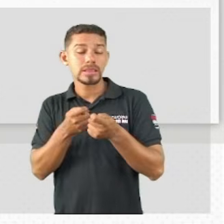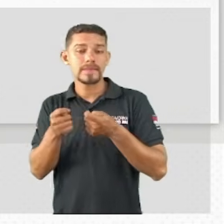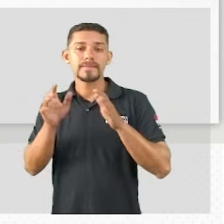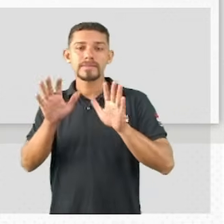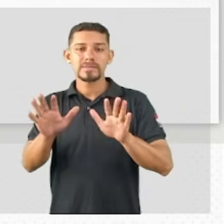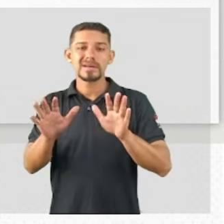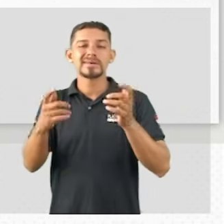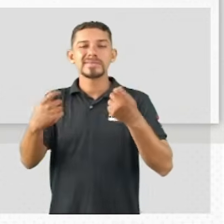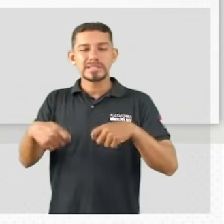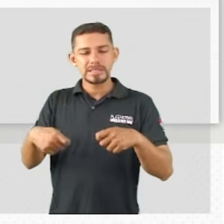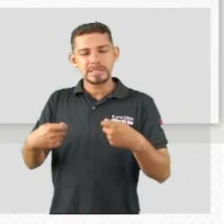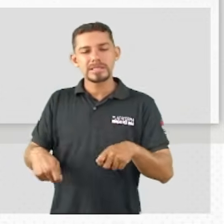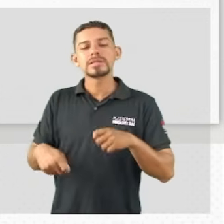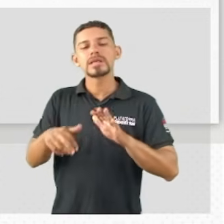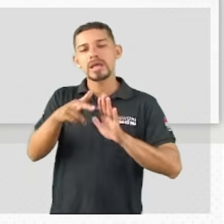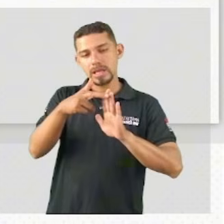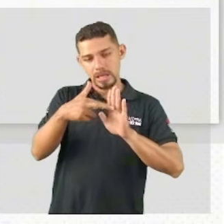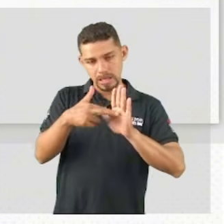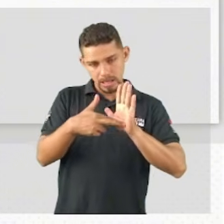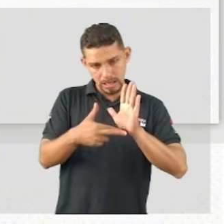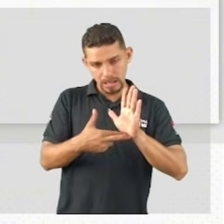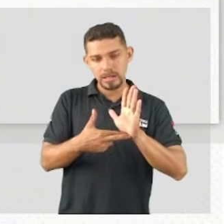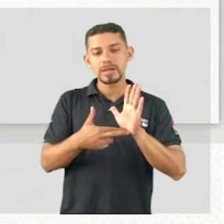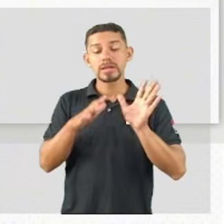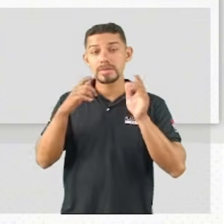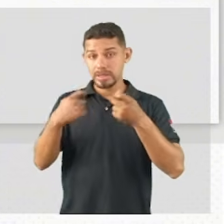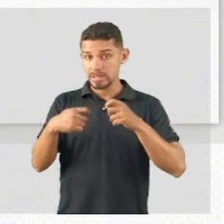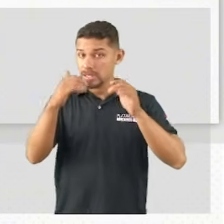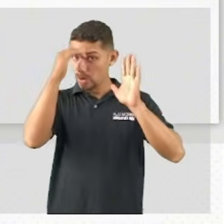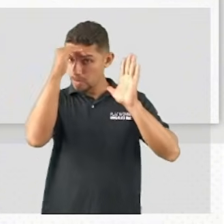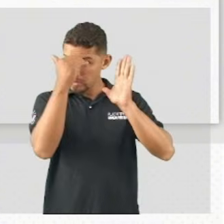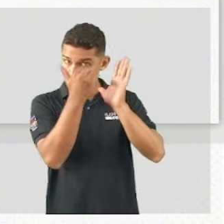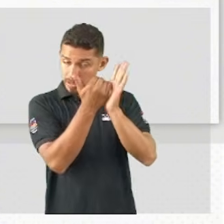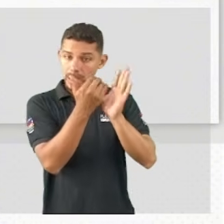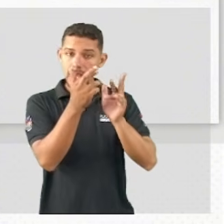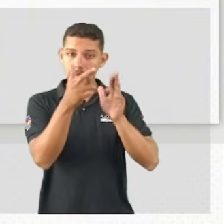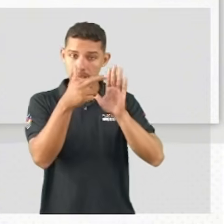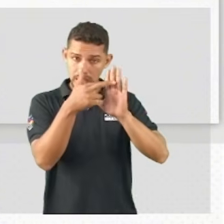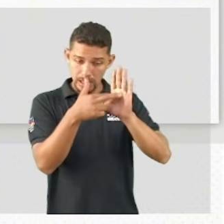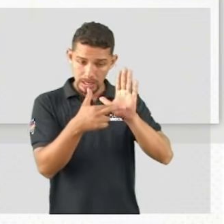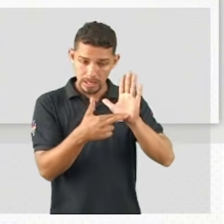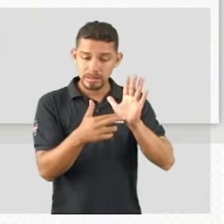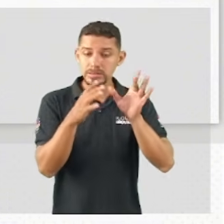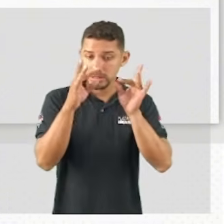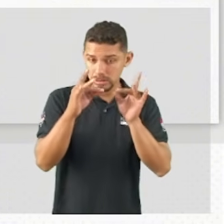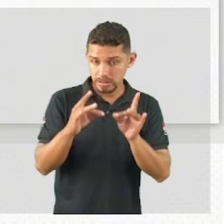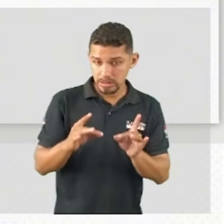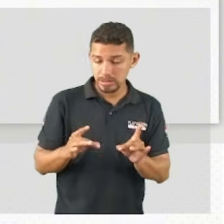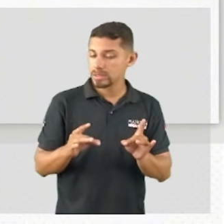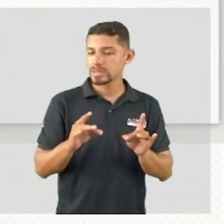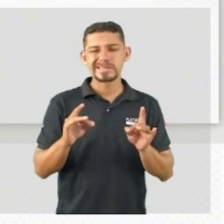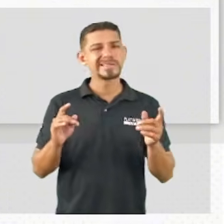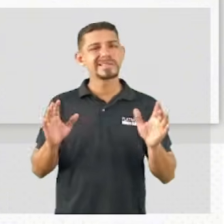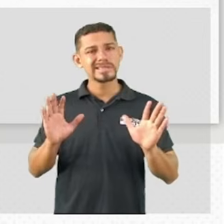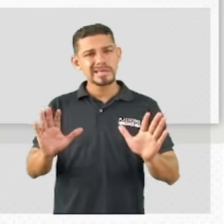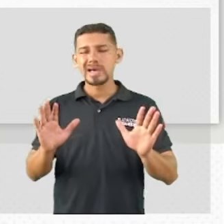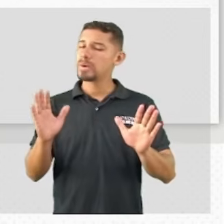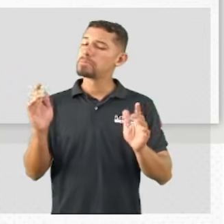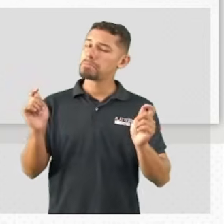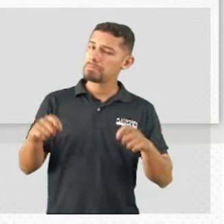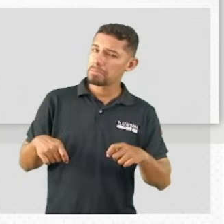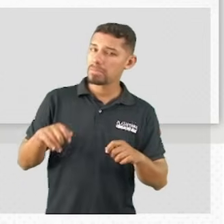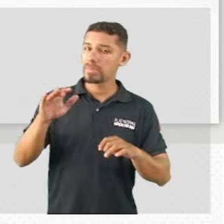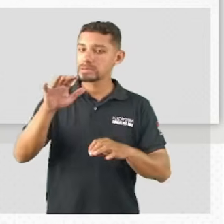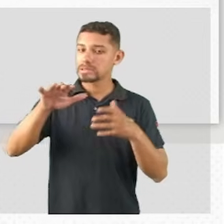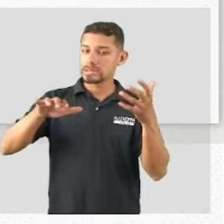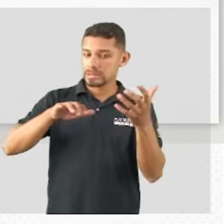esse texto ele tem umas regras, né? Precisa obedecer às regras estabelecidas. Se não tivesse essas regras estabelecidas, provavelmente ficaria um